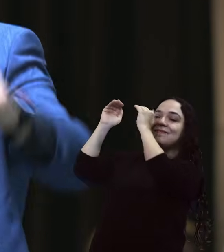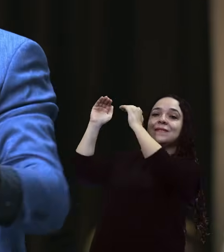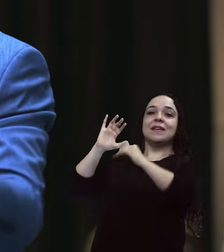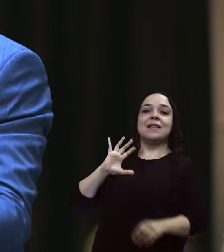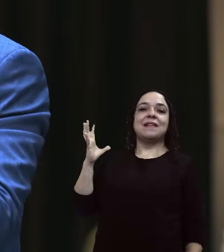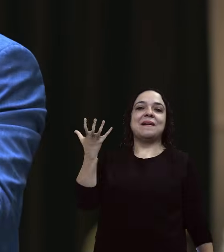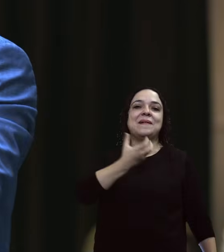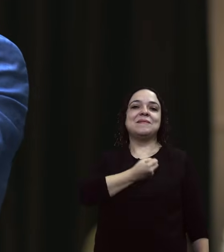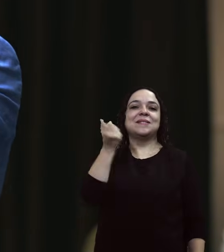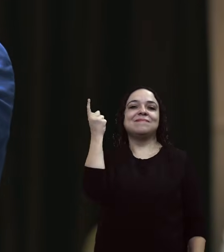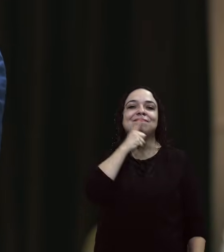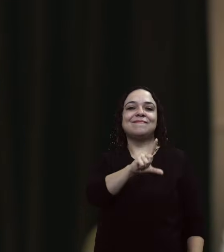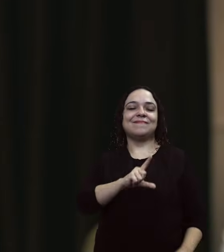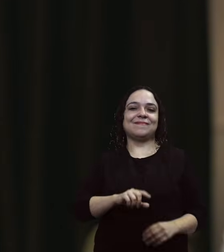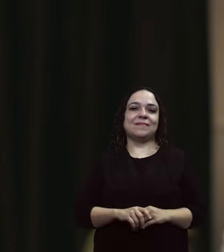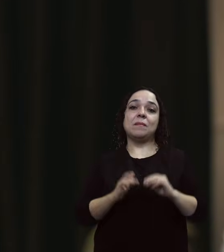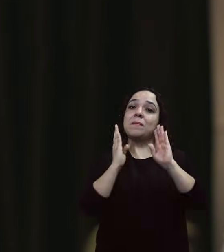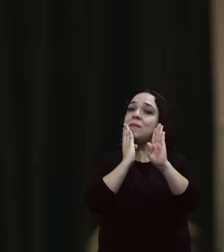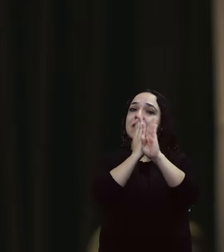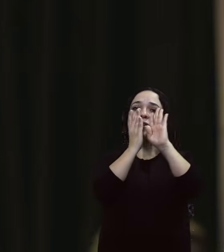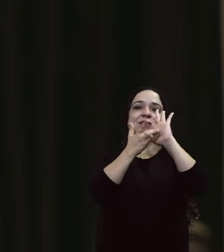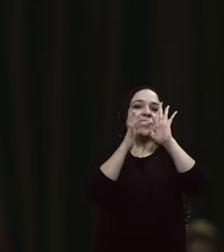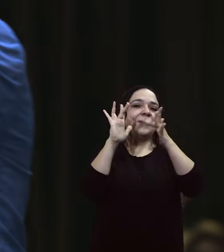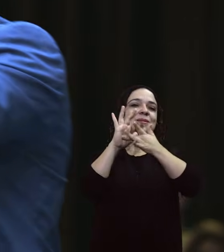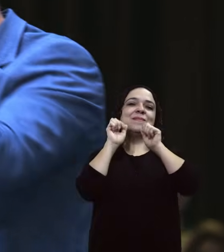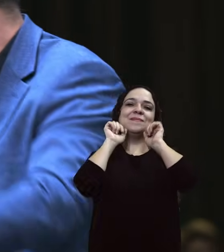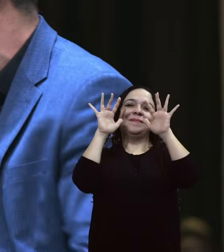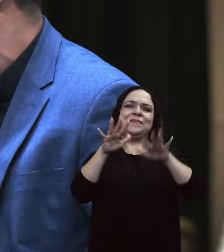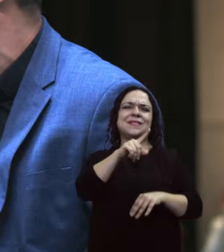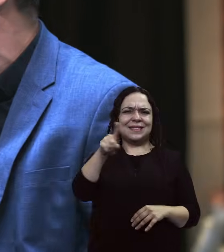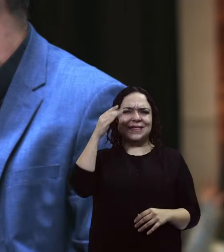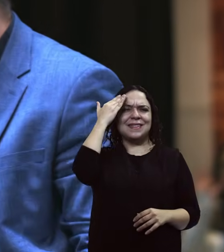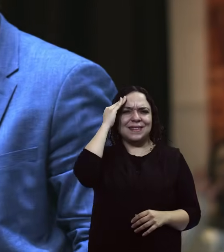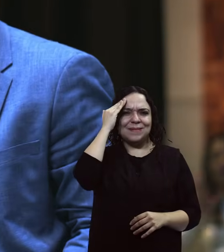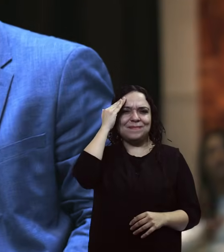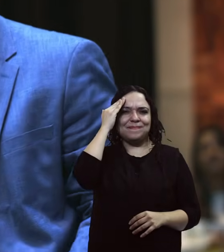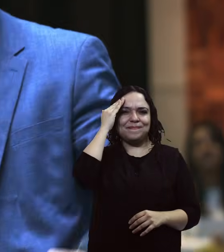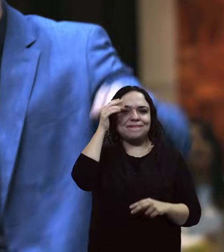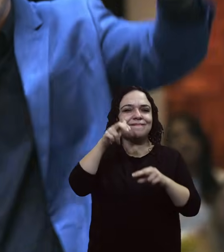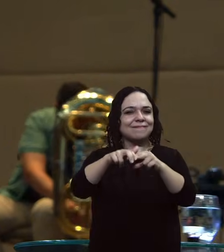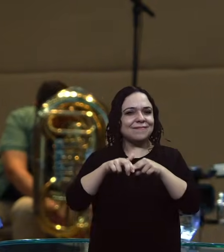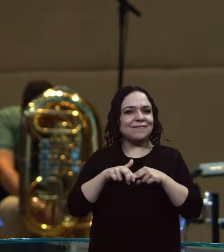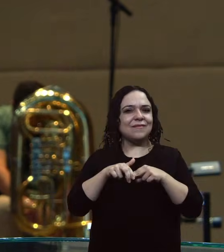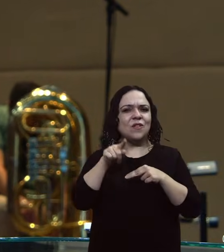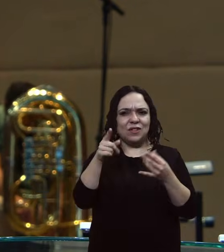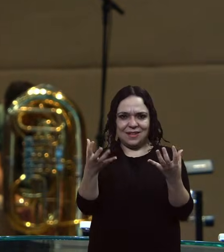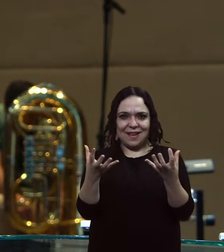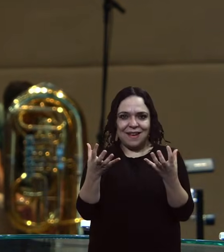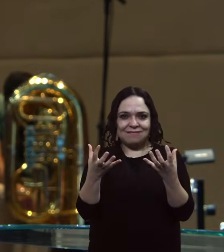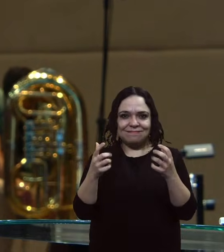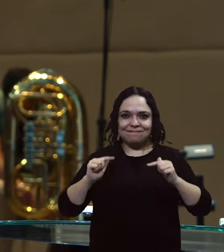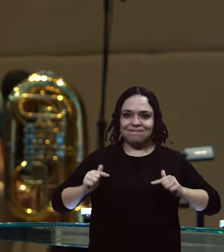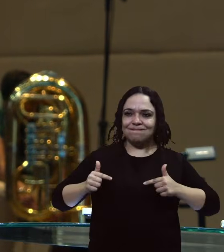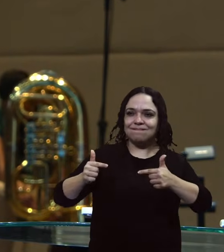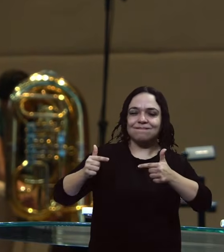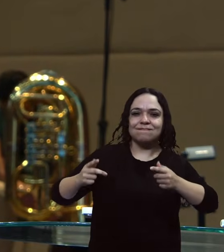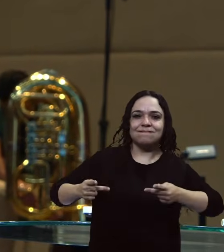nós, porque Jesus era abençoado. Quantos estão entendendo o que eu estou falando? Quem quer ser próspero aqui?